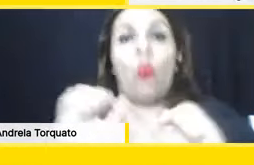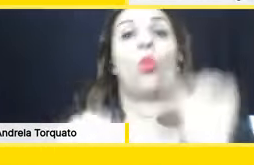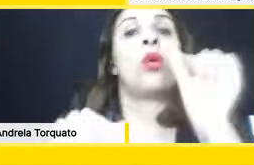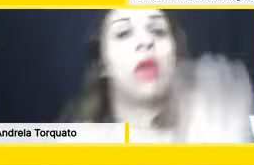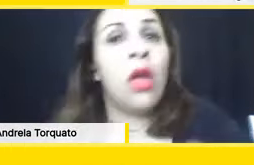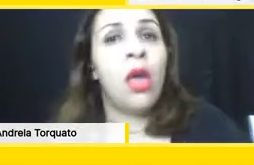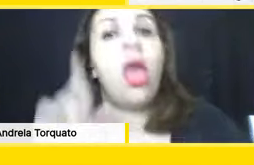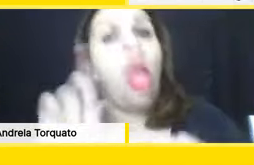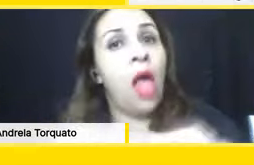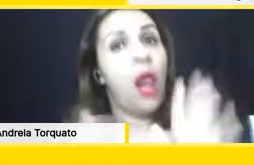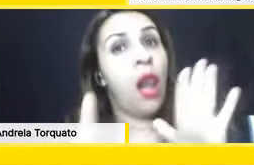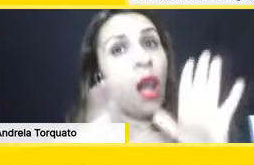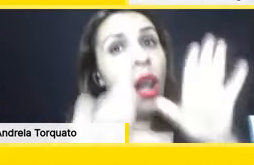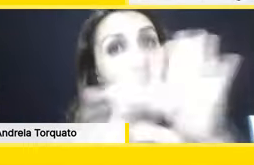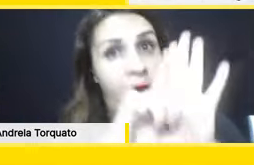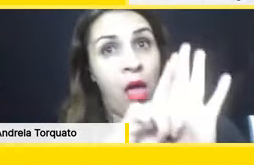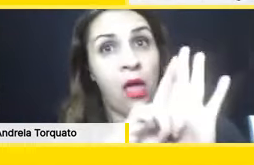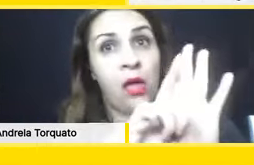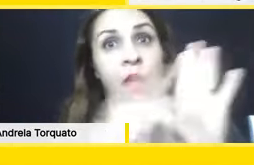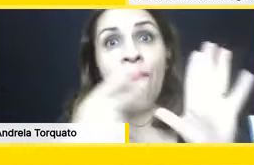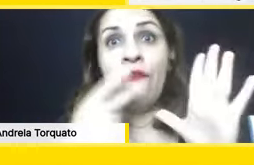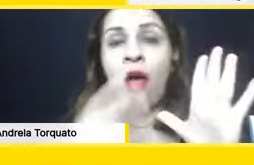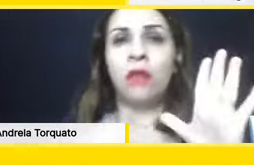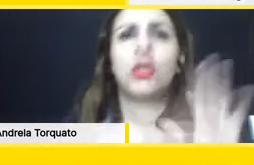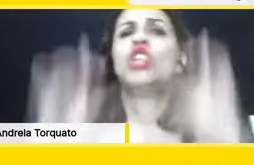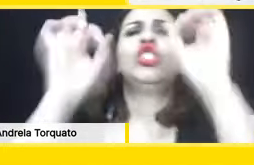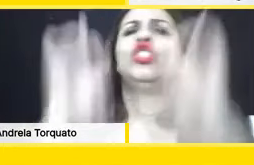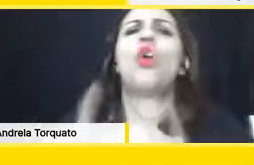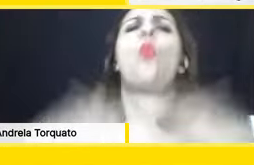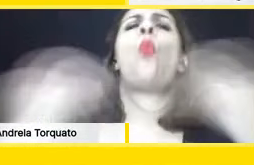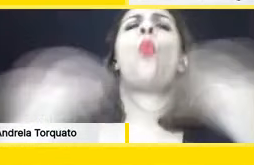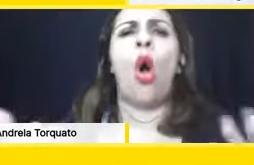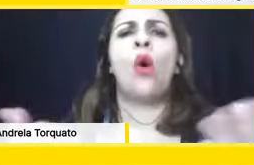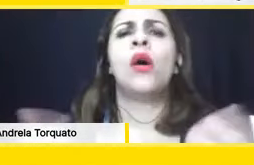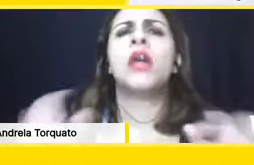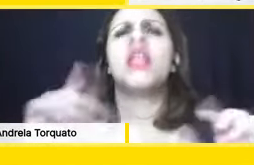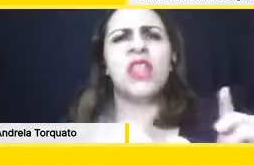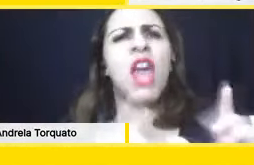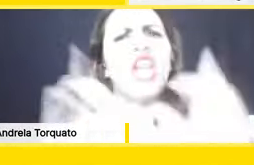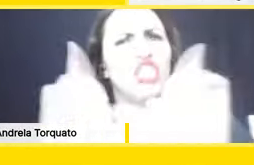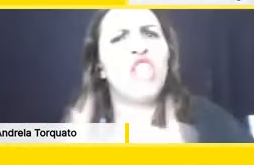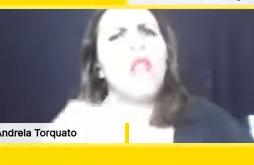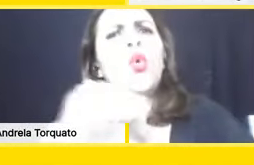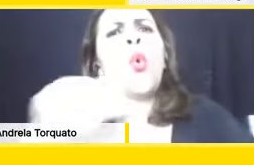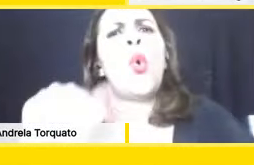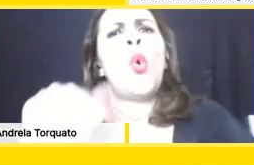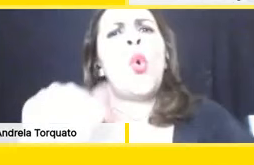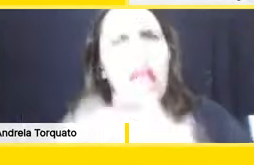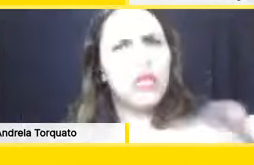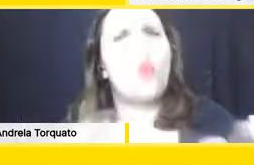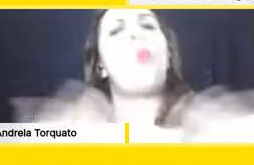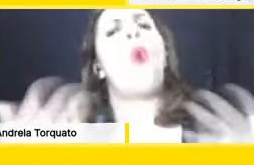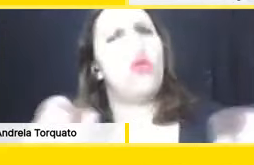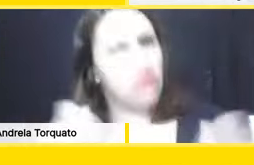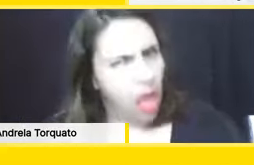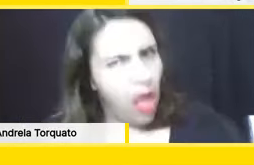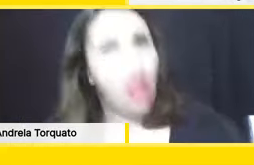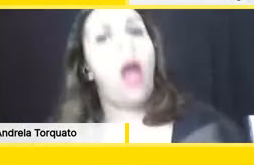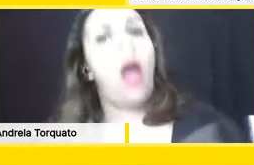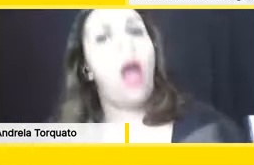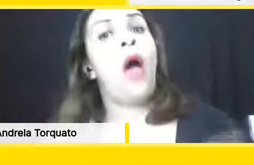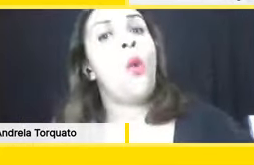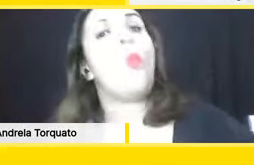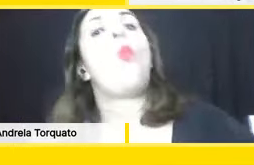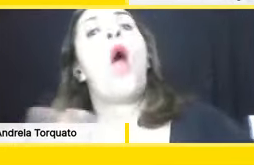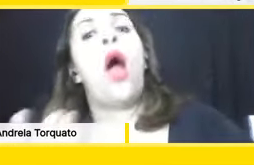a lei que fala sobre os direitos da pessoa com epilepsia na educação, né? Eu vou